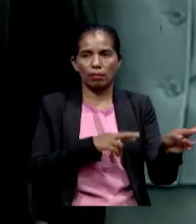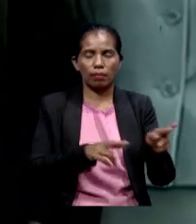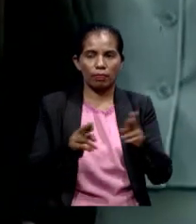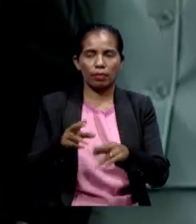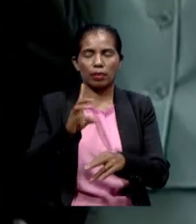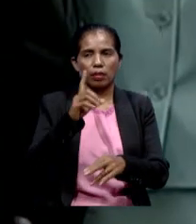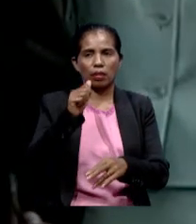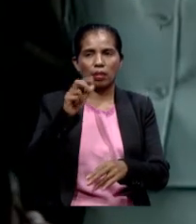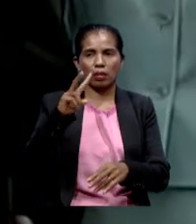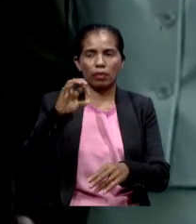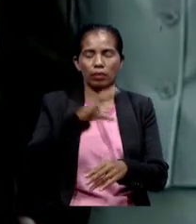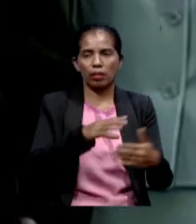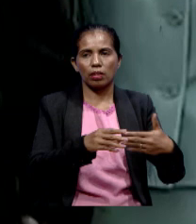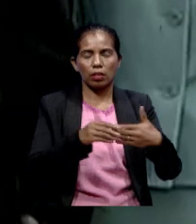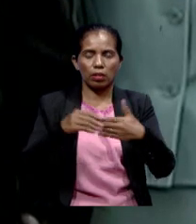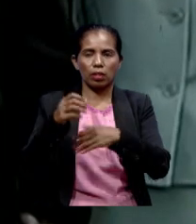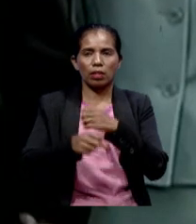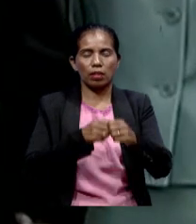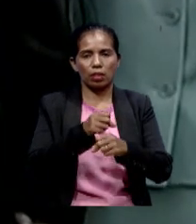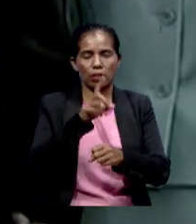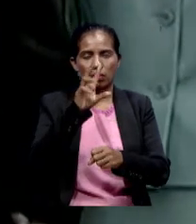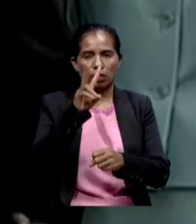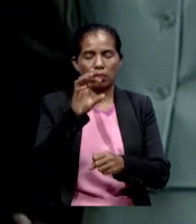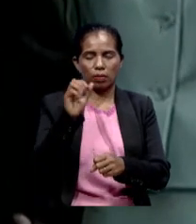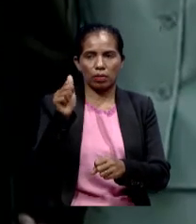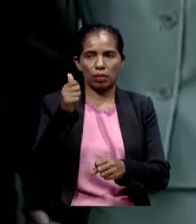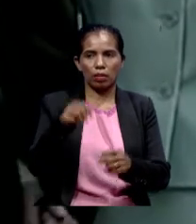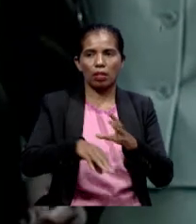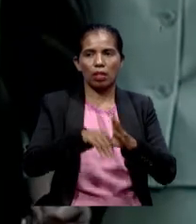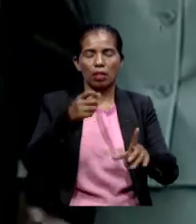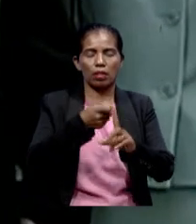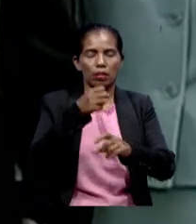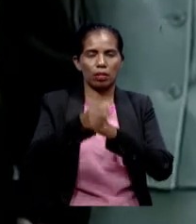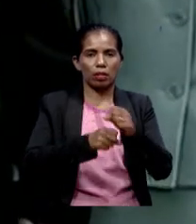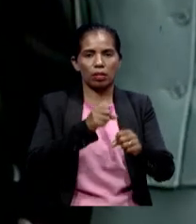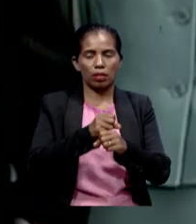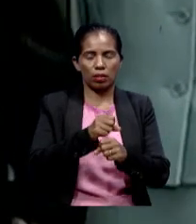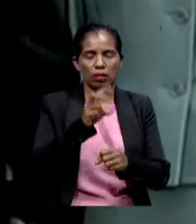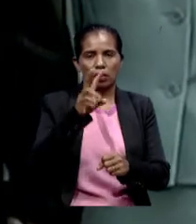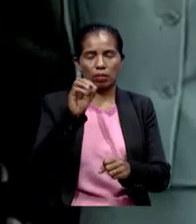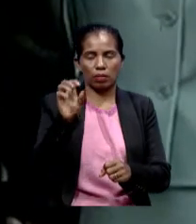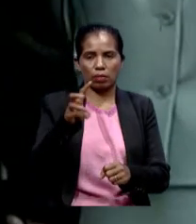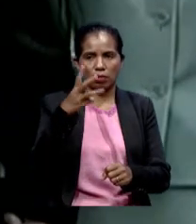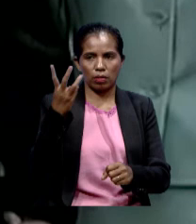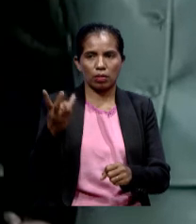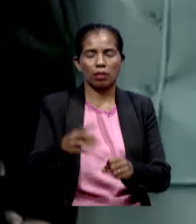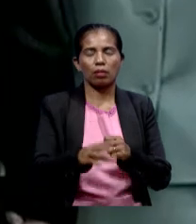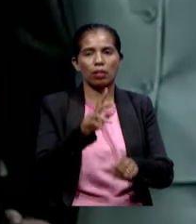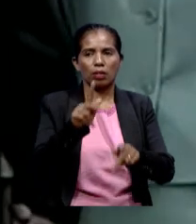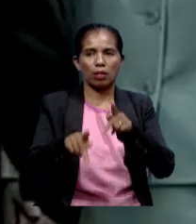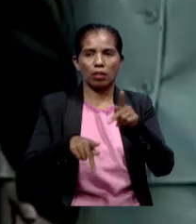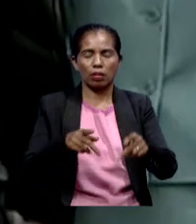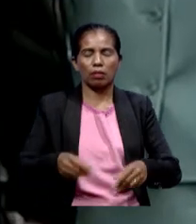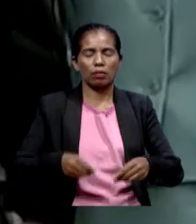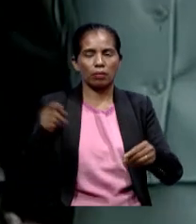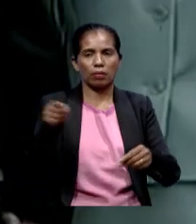nebe lidera Reino Unido e atina rihurua sanulu no resigna an e atina rihurua sanulu resignen hafoin cidadão